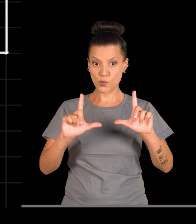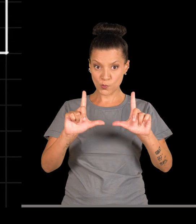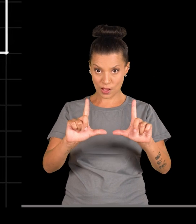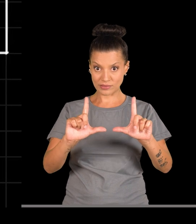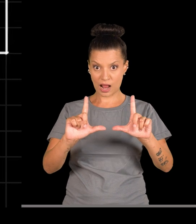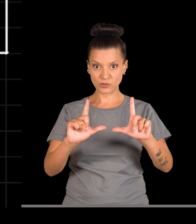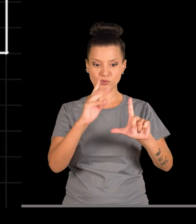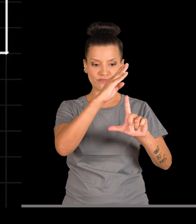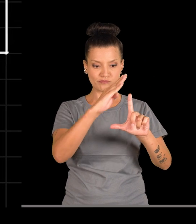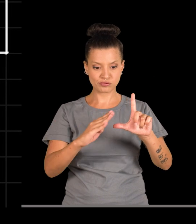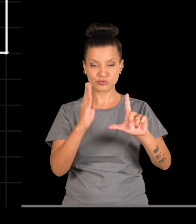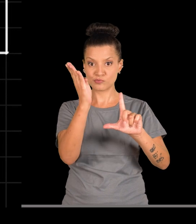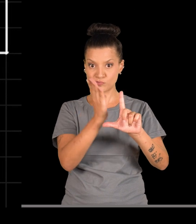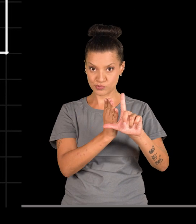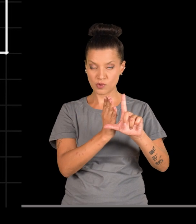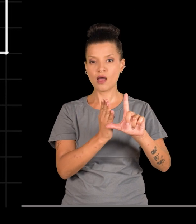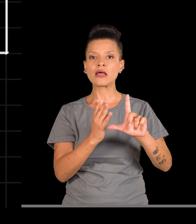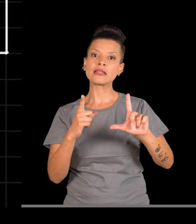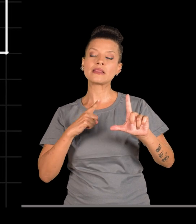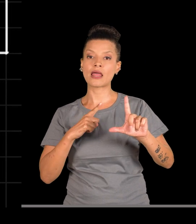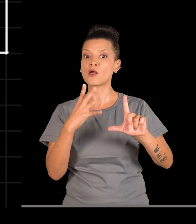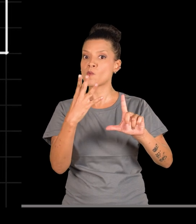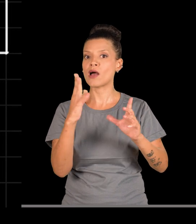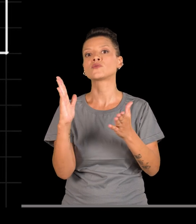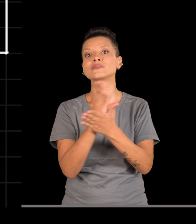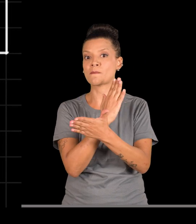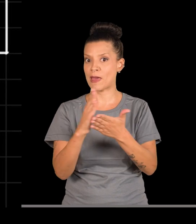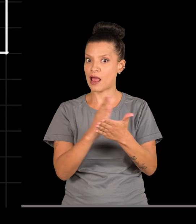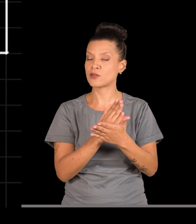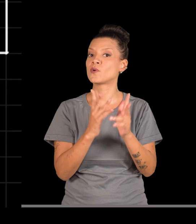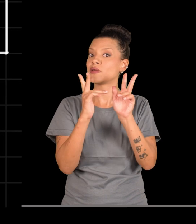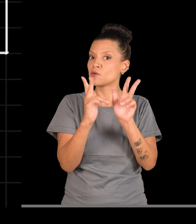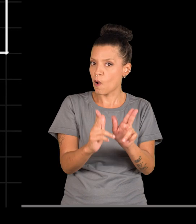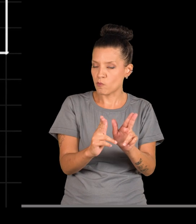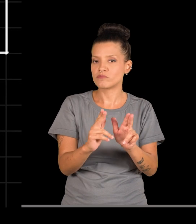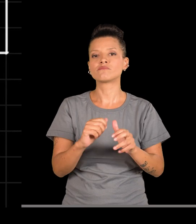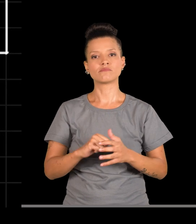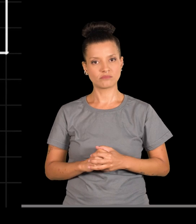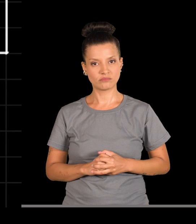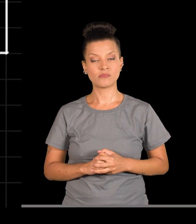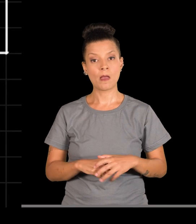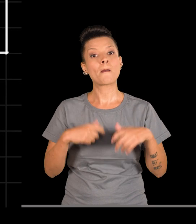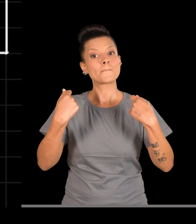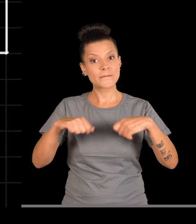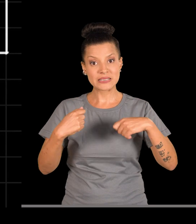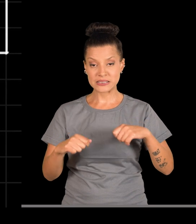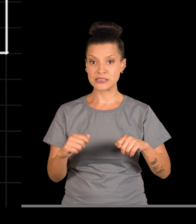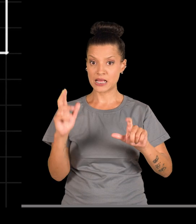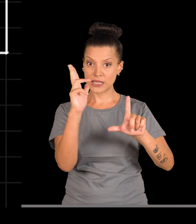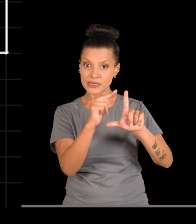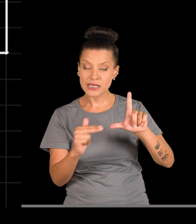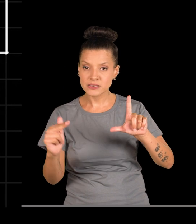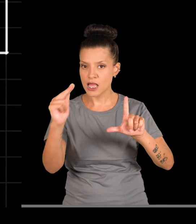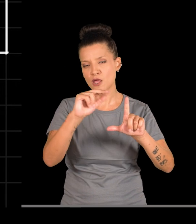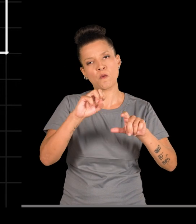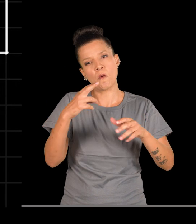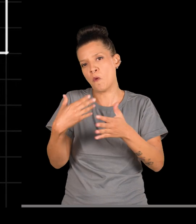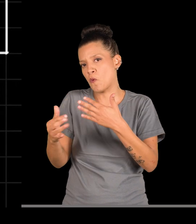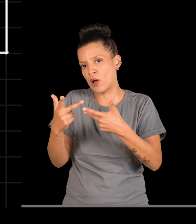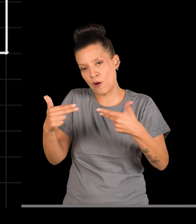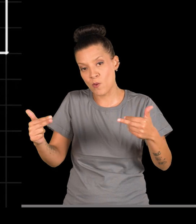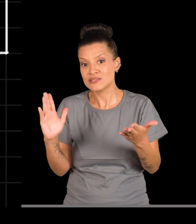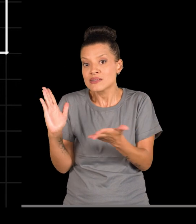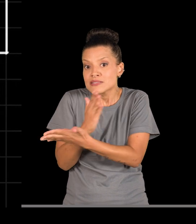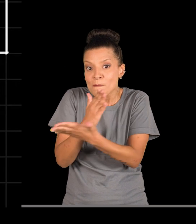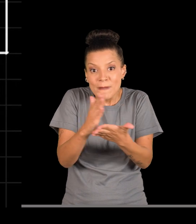tenho esse quadradinho aqui, tá? Dividido em 4 partes iguais. É sempre bom lembrar que quando a gente trabalha com fração, a gente tem que dividir as figuras ou